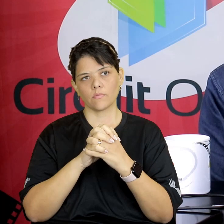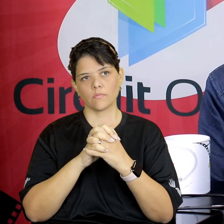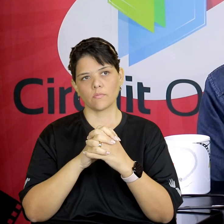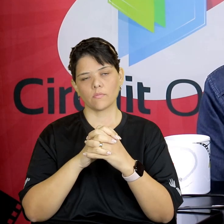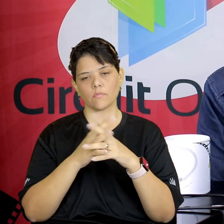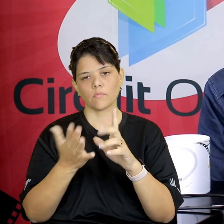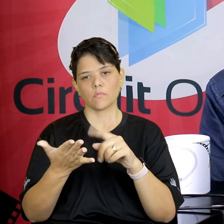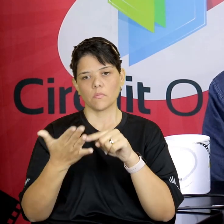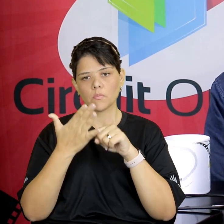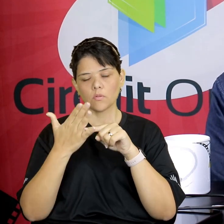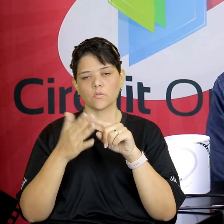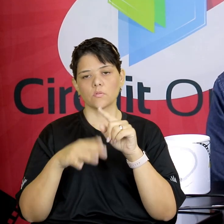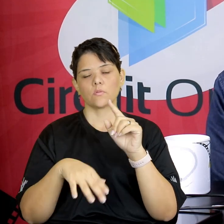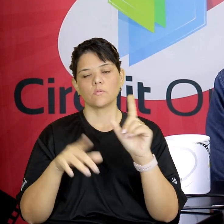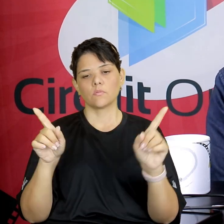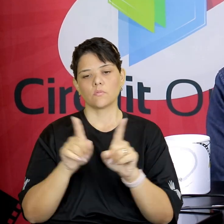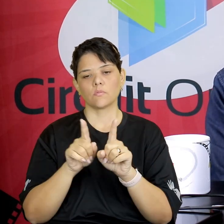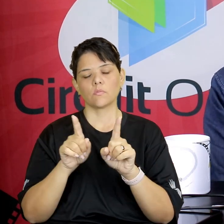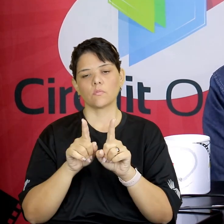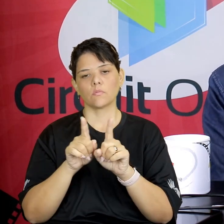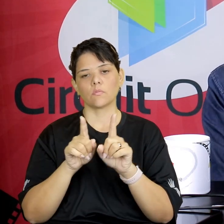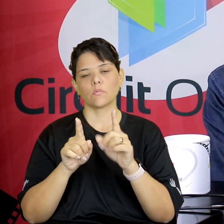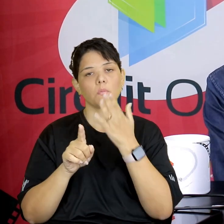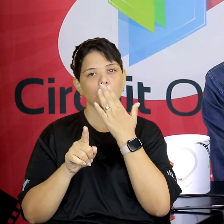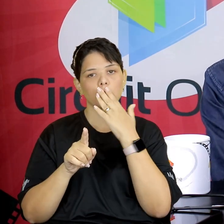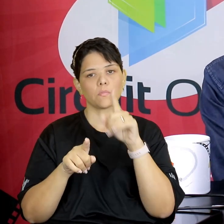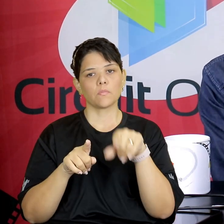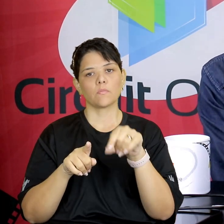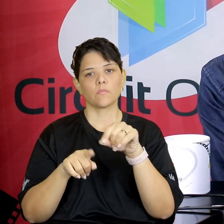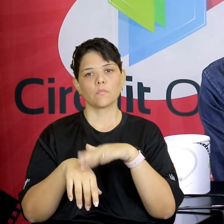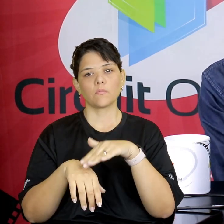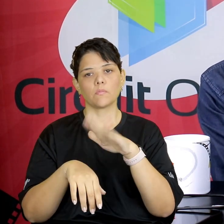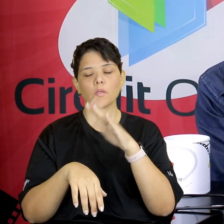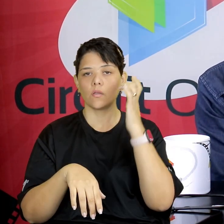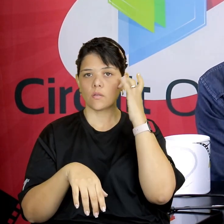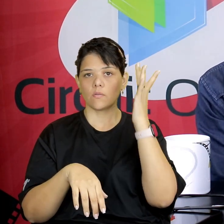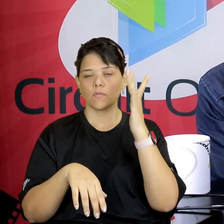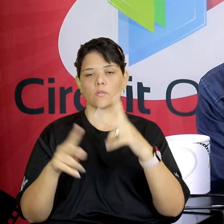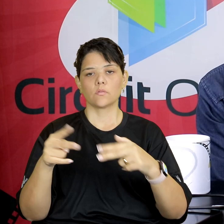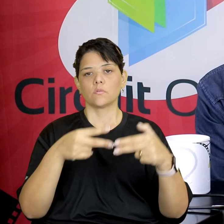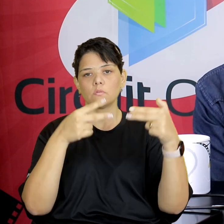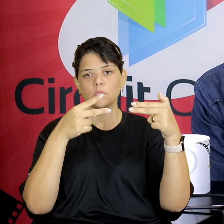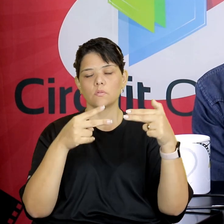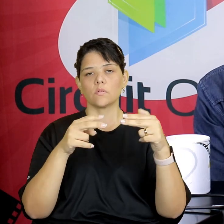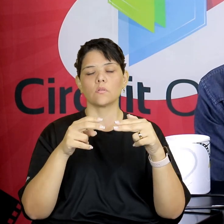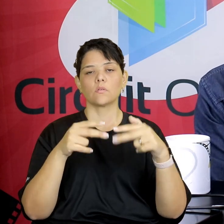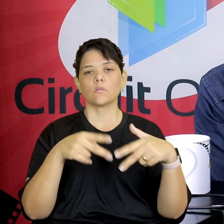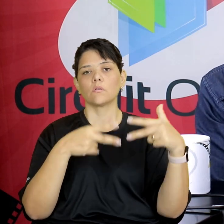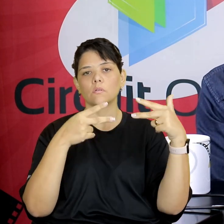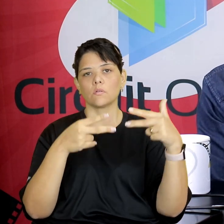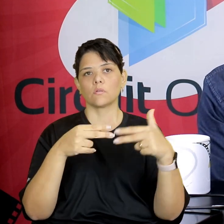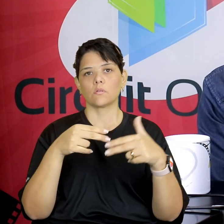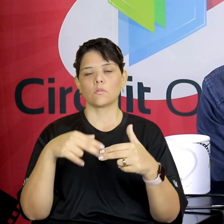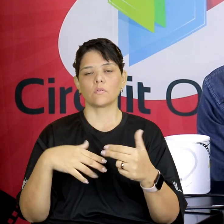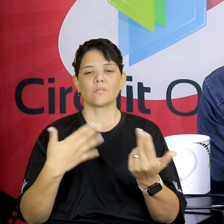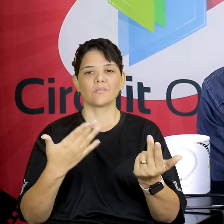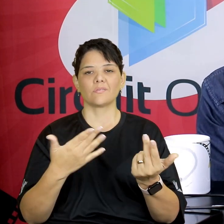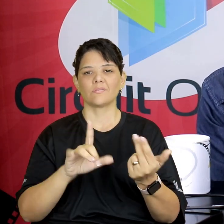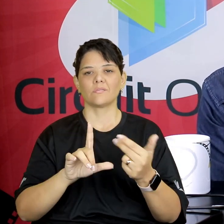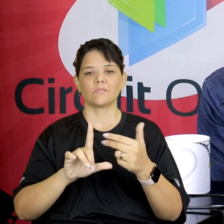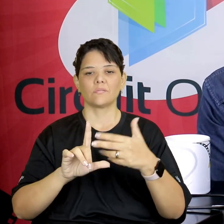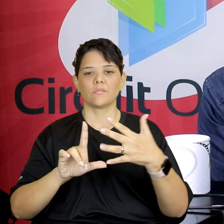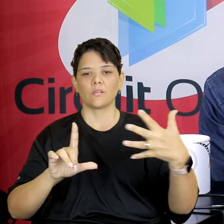Traga um filme se for... Eu prefiro que seja no YouTube, que é mais fácil de assistir, ou um link no Drive. Se for no Netflix, assim, vai ficar meio